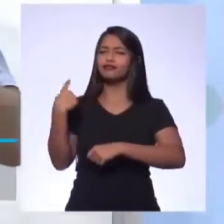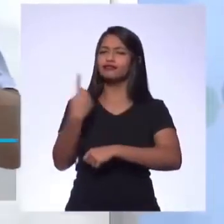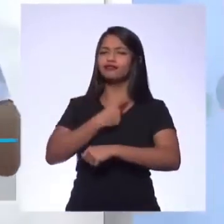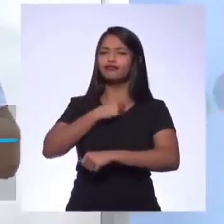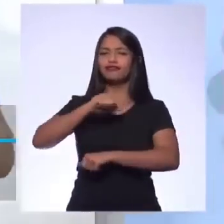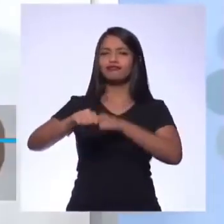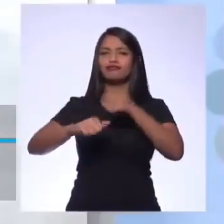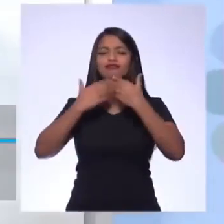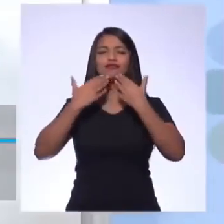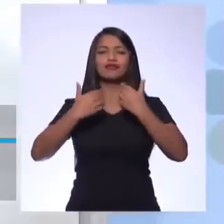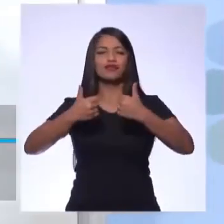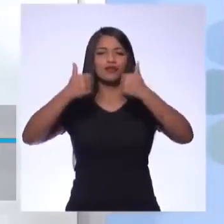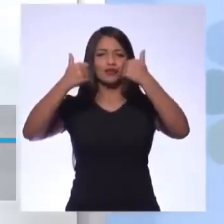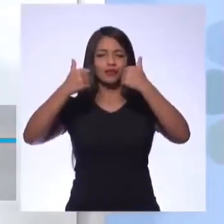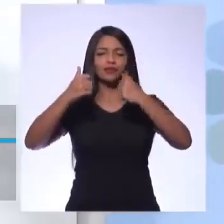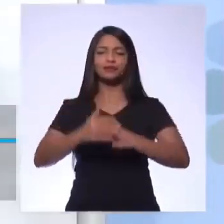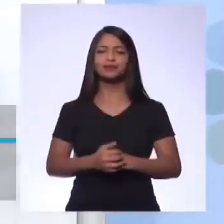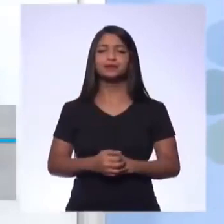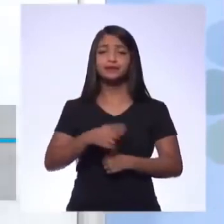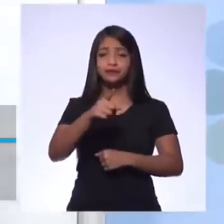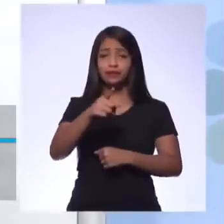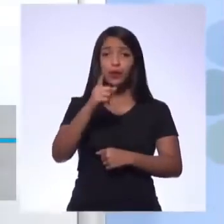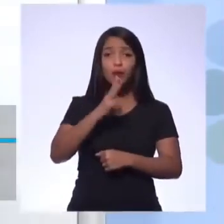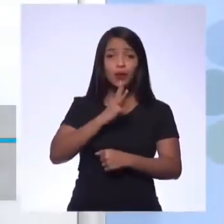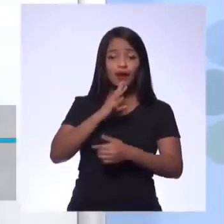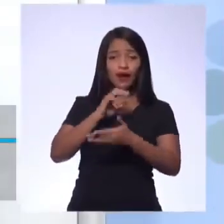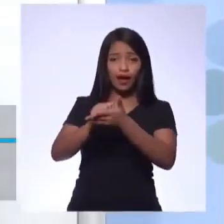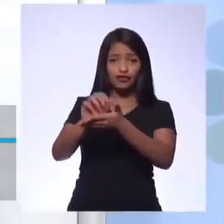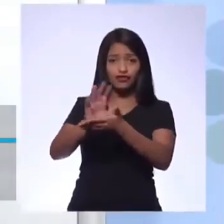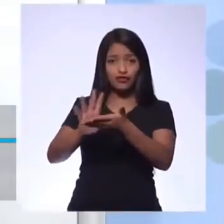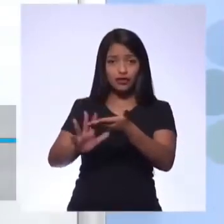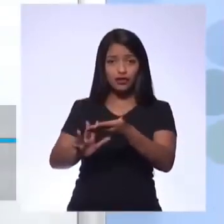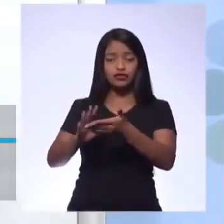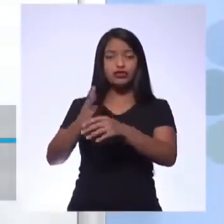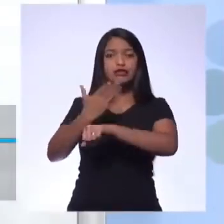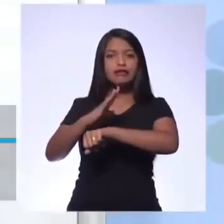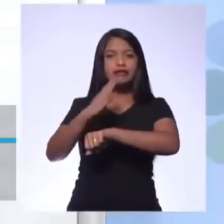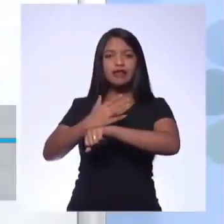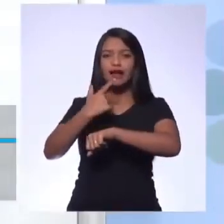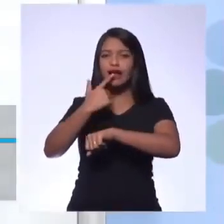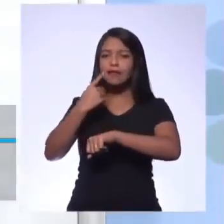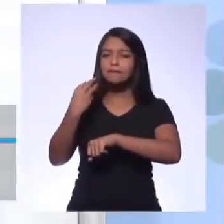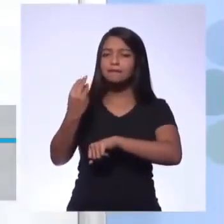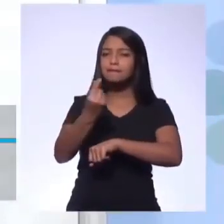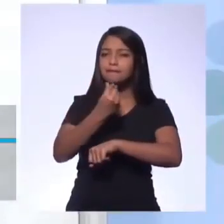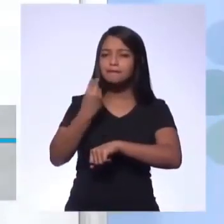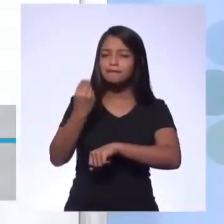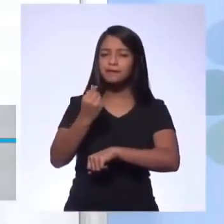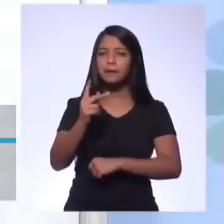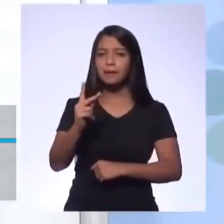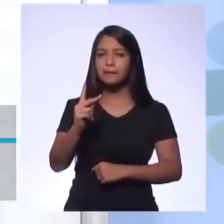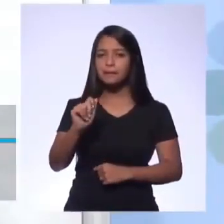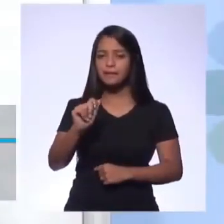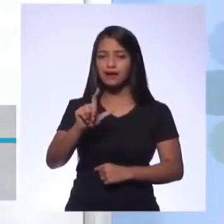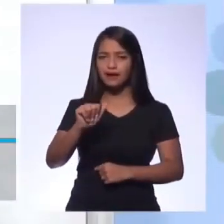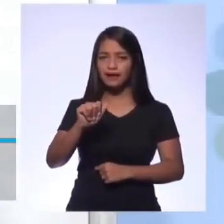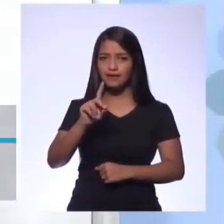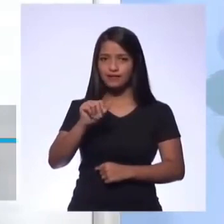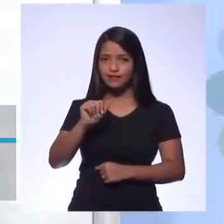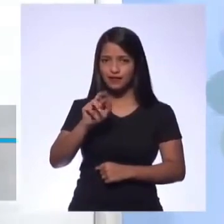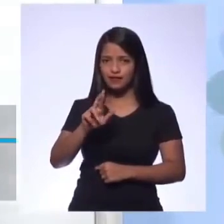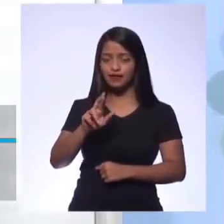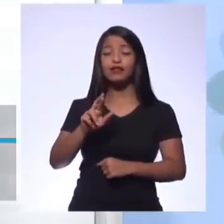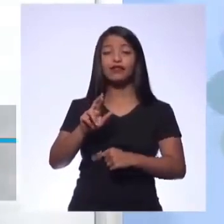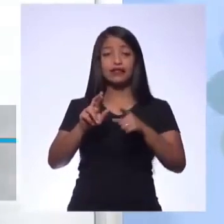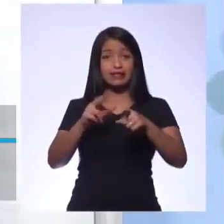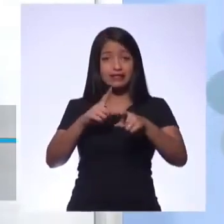Então, se você tiver alguma atividade de paladar que dá para a gente fazer no ar, assim, para atender as pessoas que estão do outro